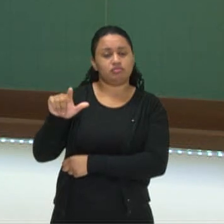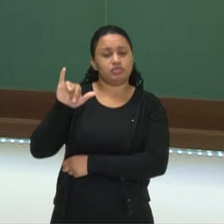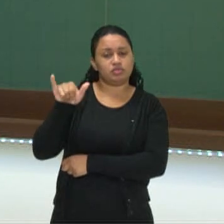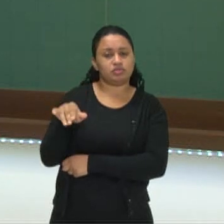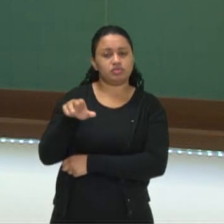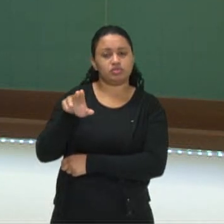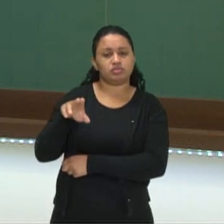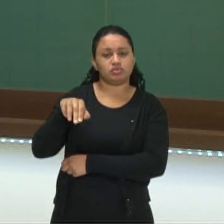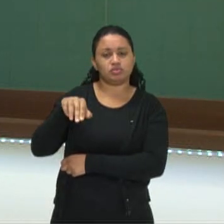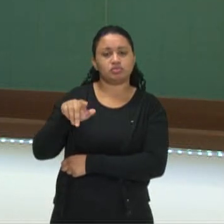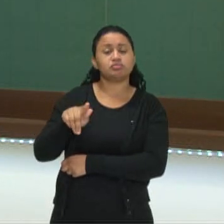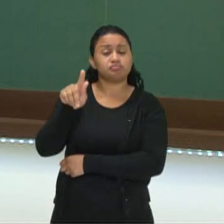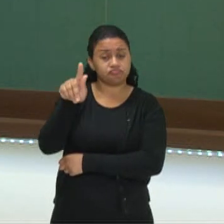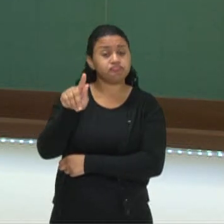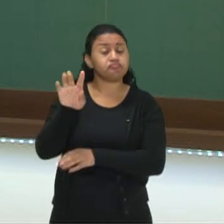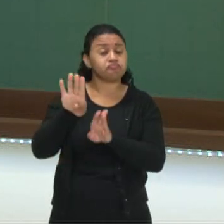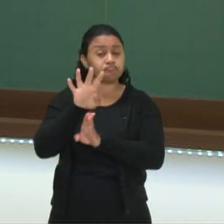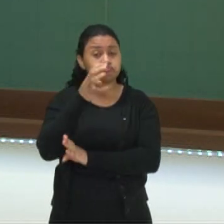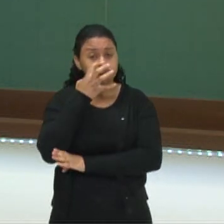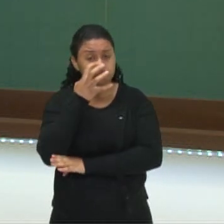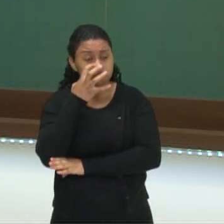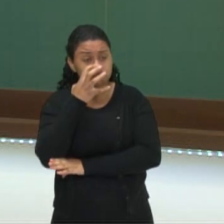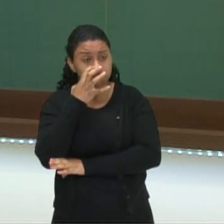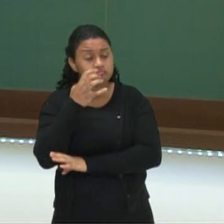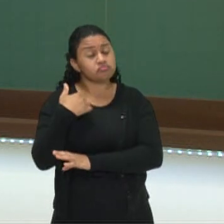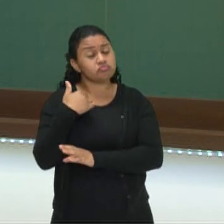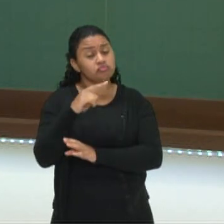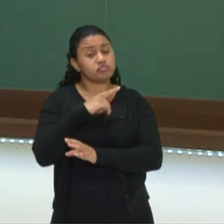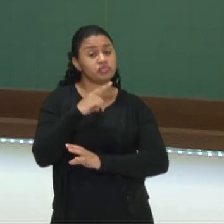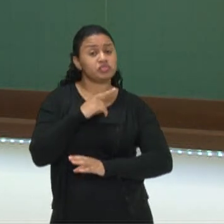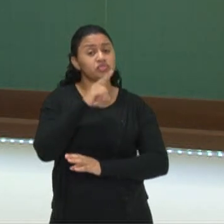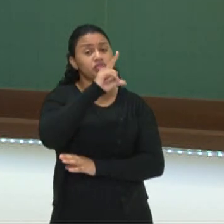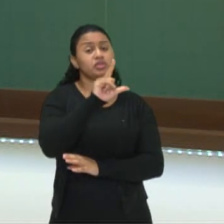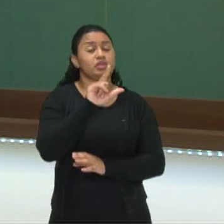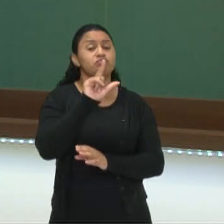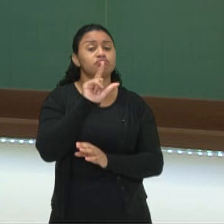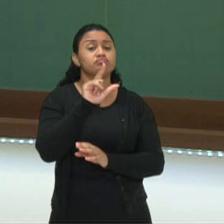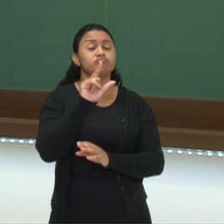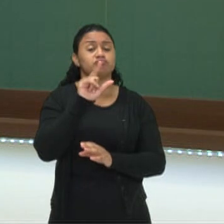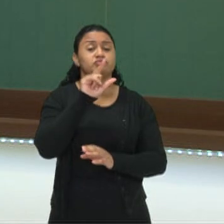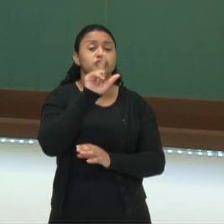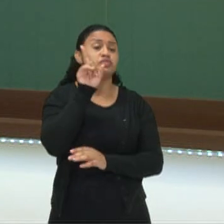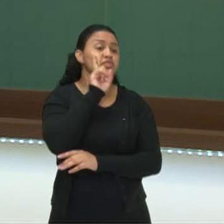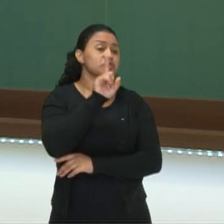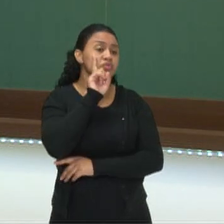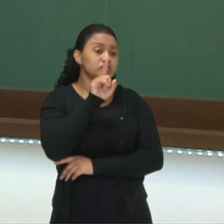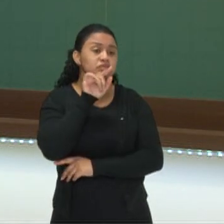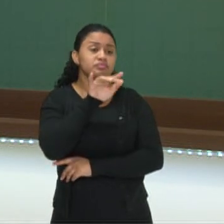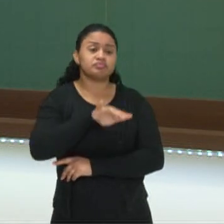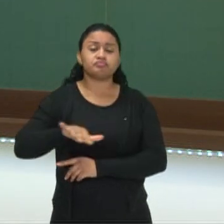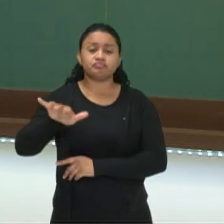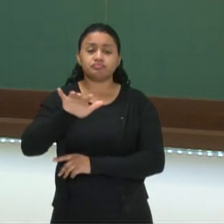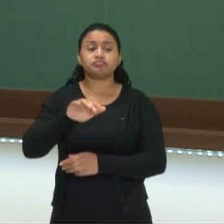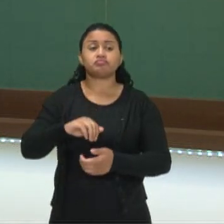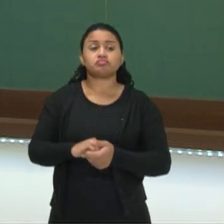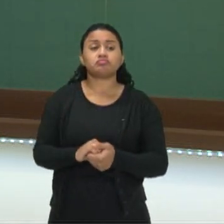época o surrealismo como o ápice do surrealismo dentro dos Estados Unidos. E, infelizmente, o